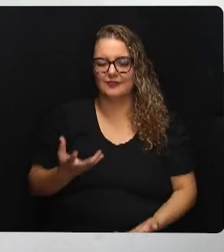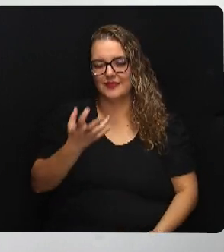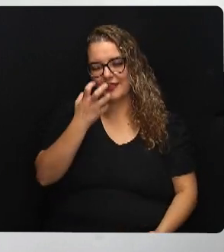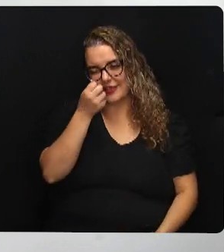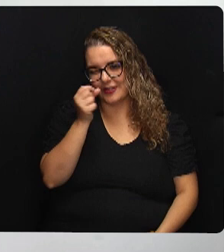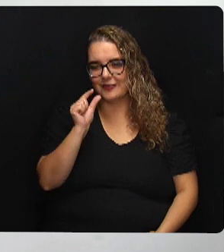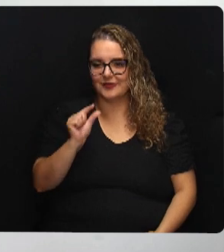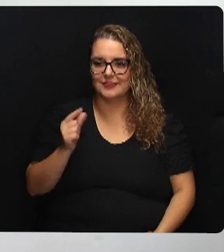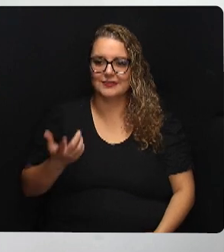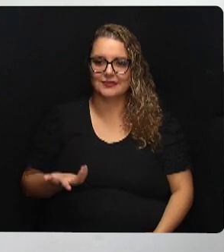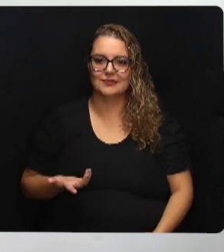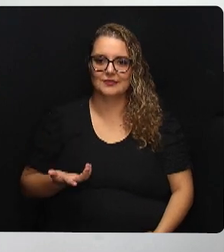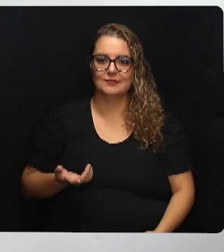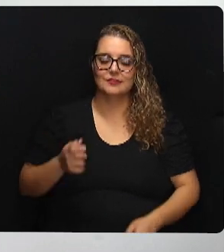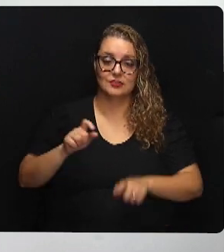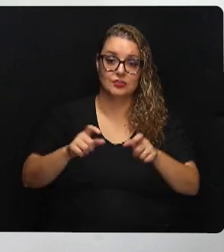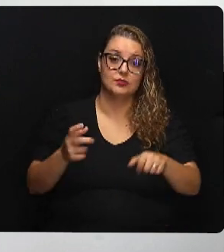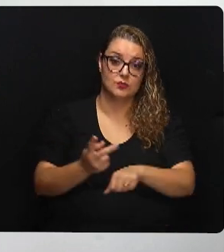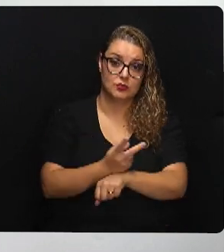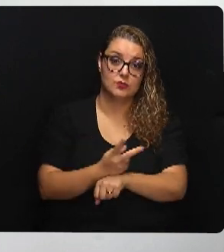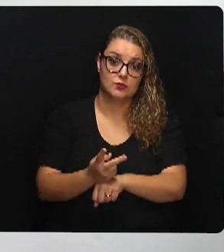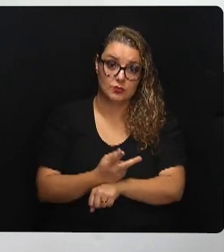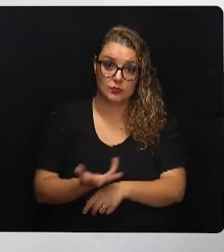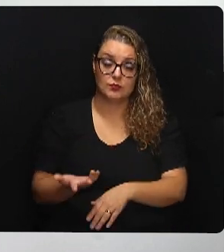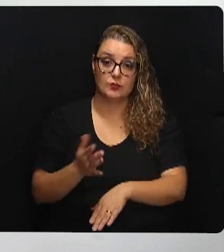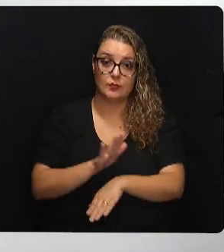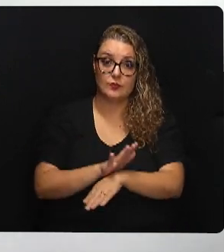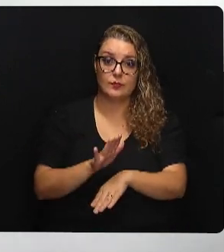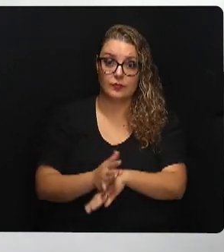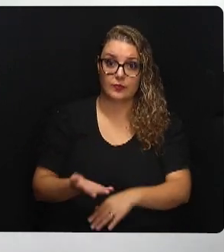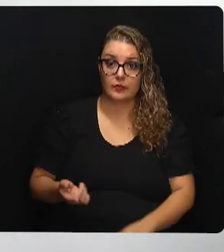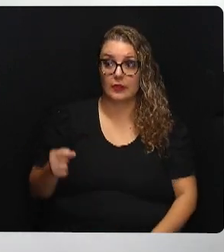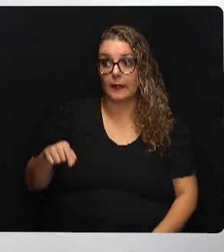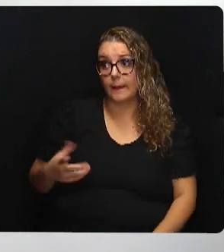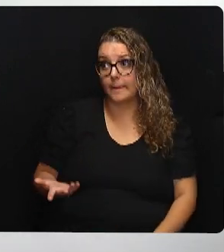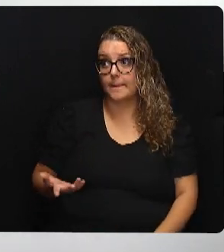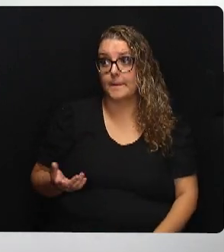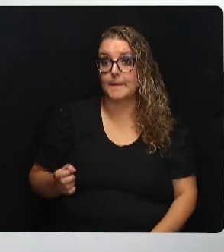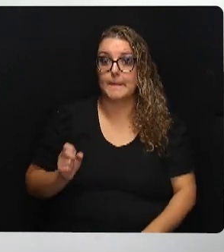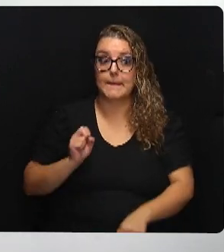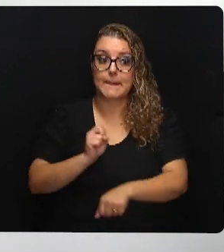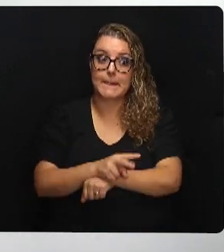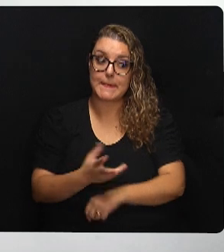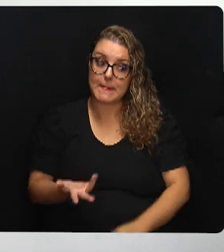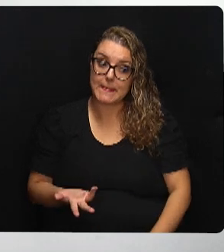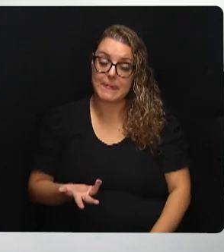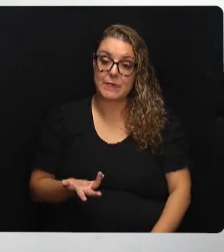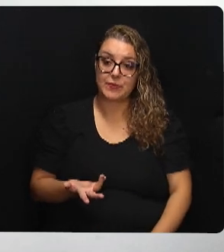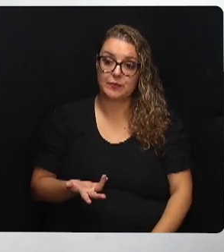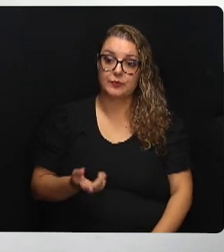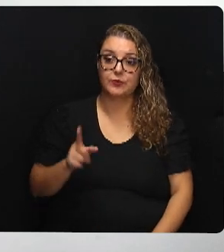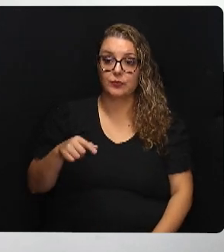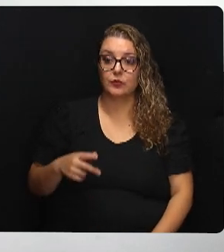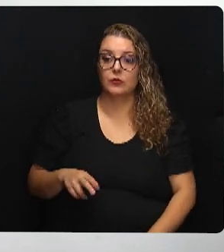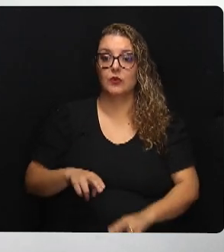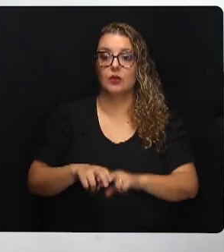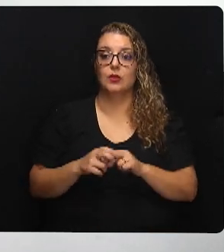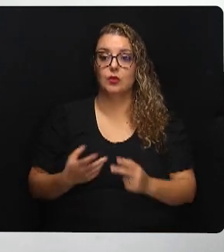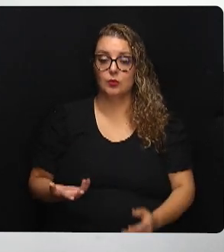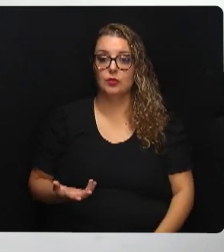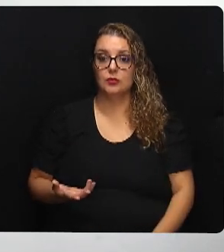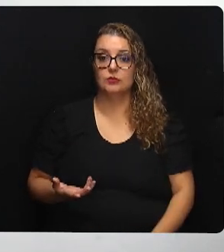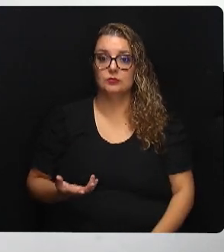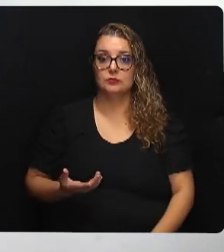acaba frustrando um pouco as pessoas que procuram ajuda médica. Ah, isso é uma virose, né? Mas é